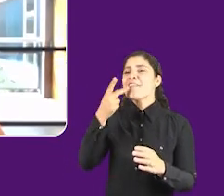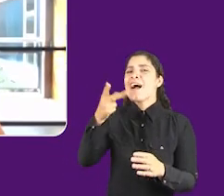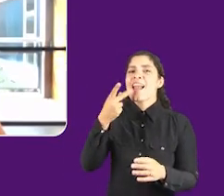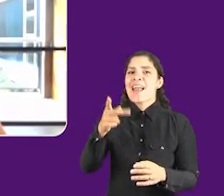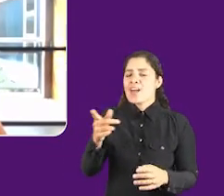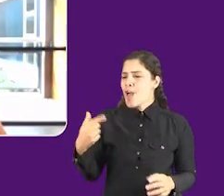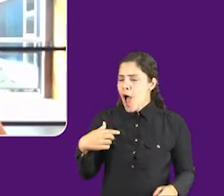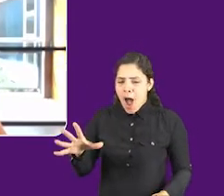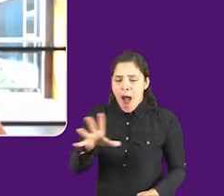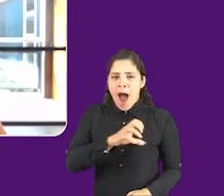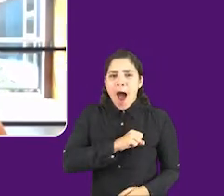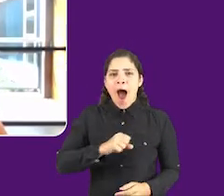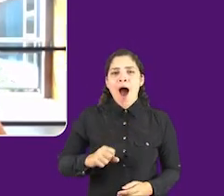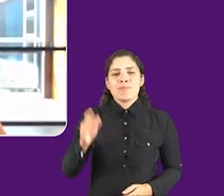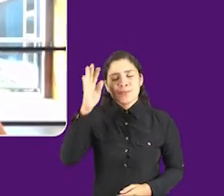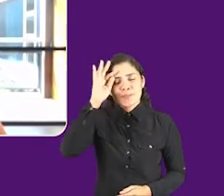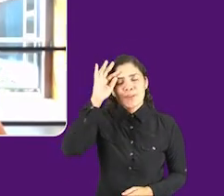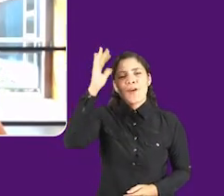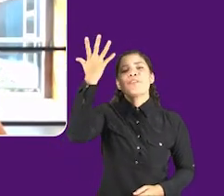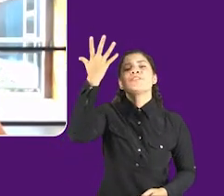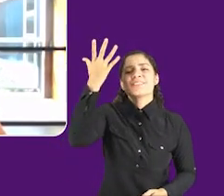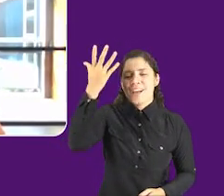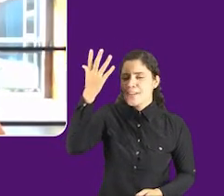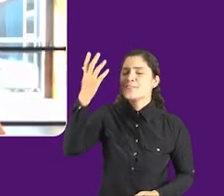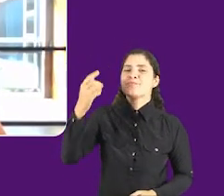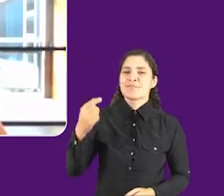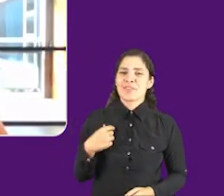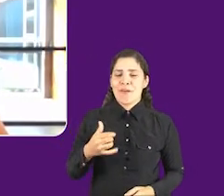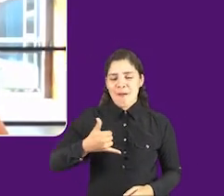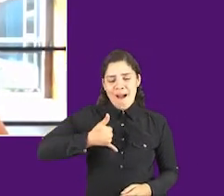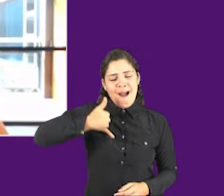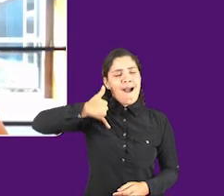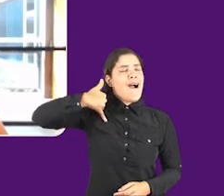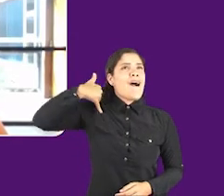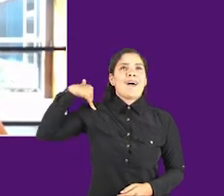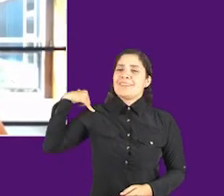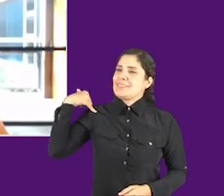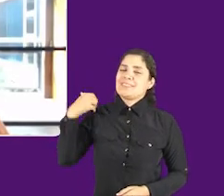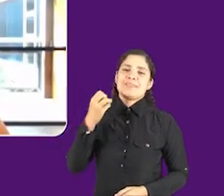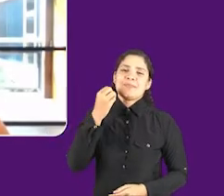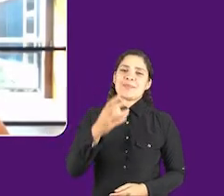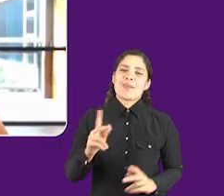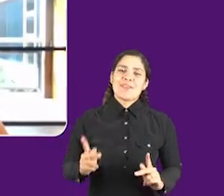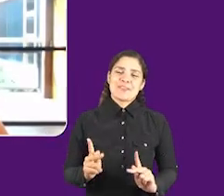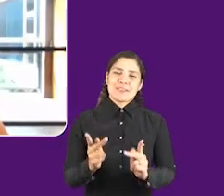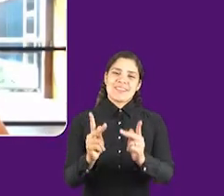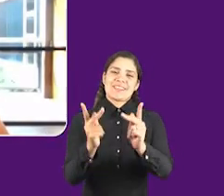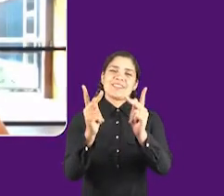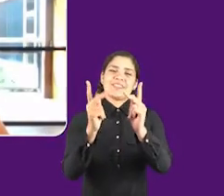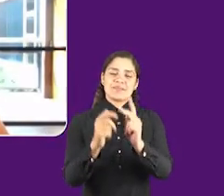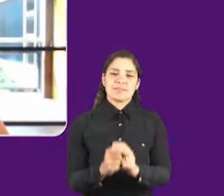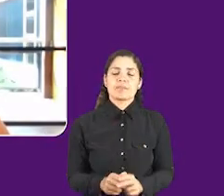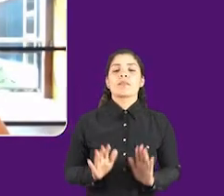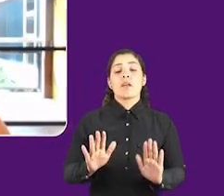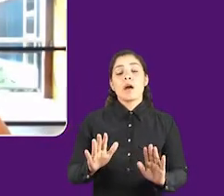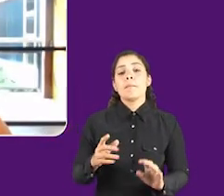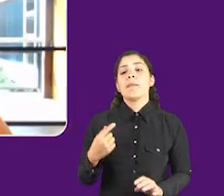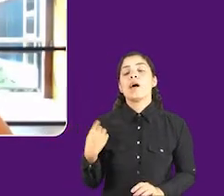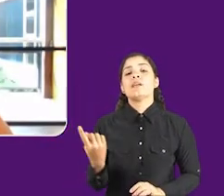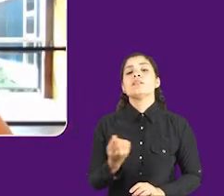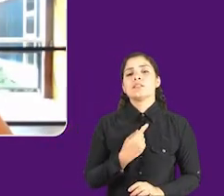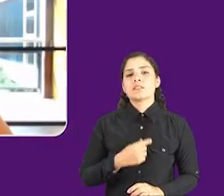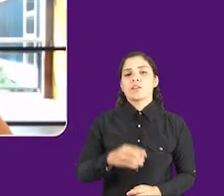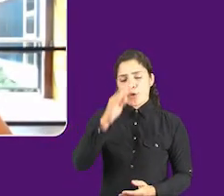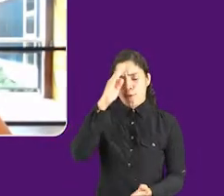enche a 25 de Orgulho e dá mais valor ainda o que a gente faz aqui no dia a dia mas a gente tocou o viés da embalagem